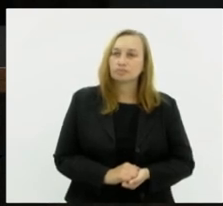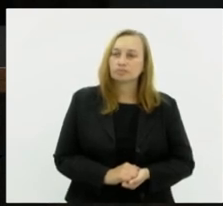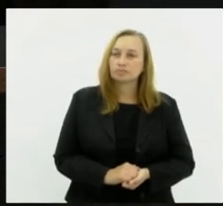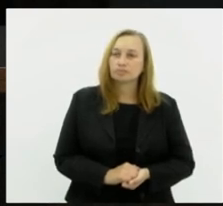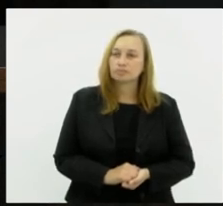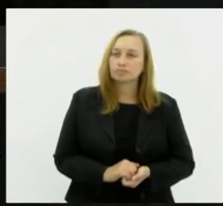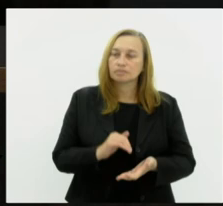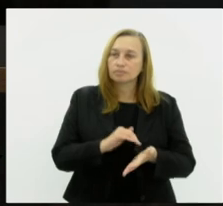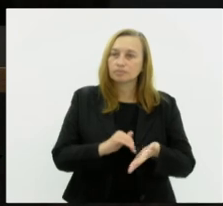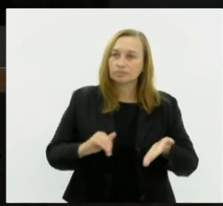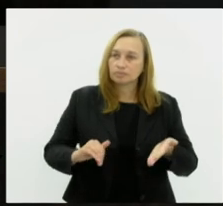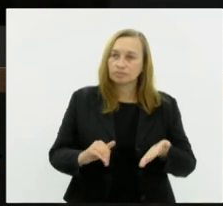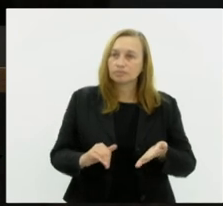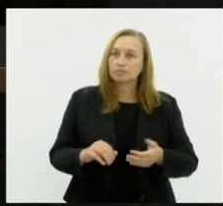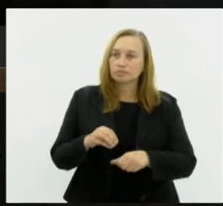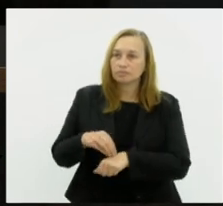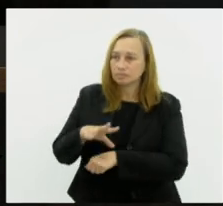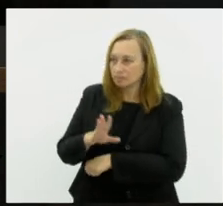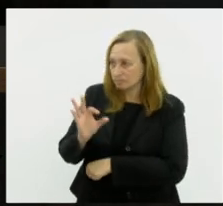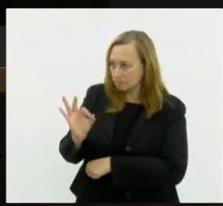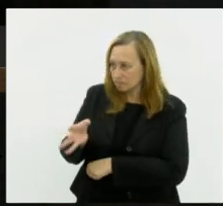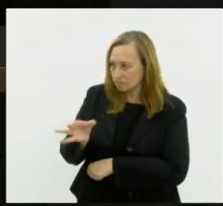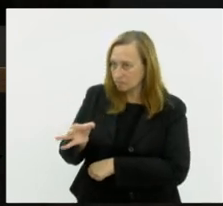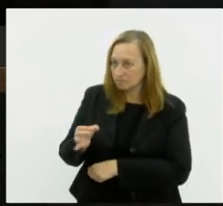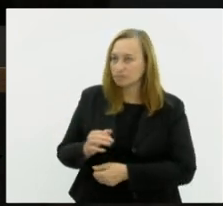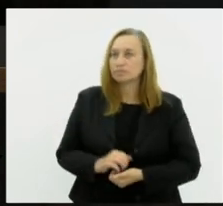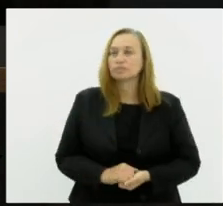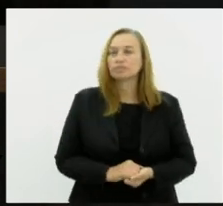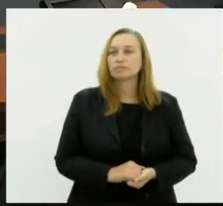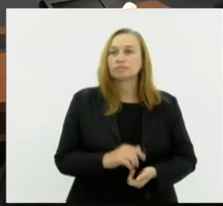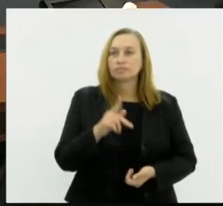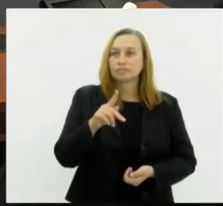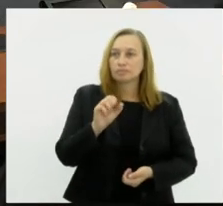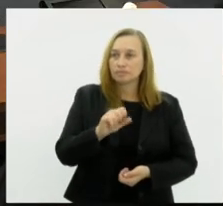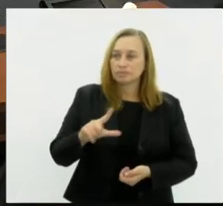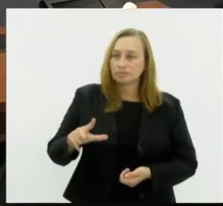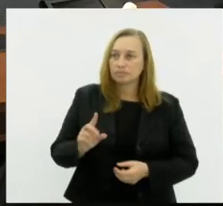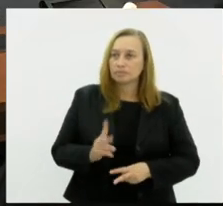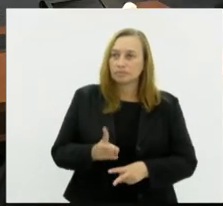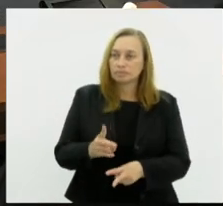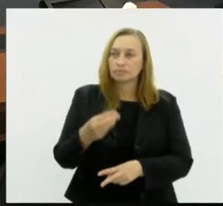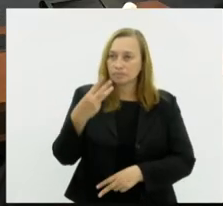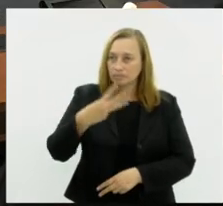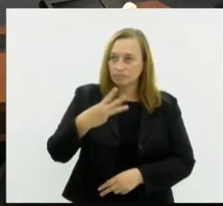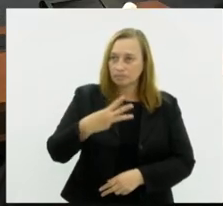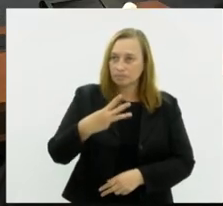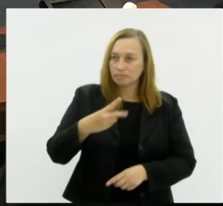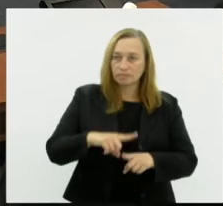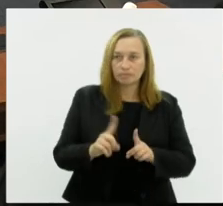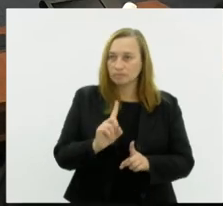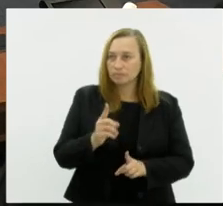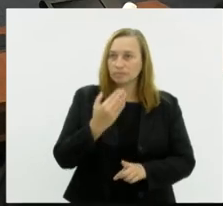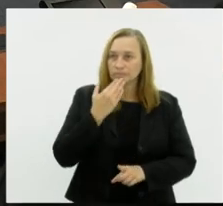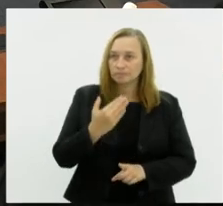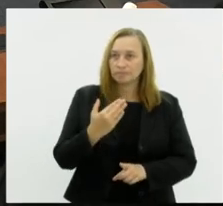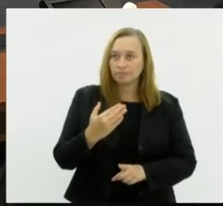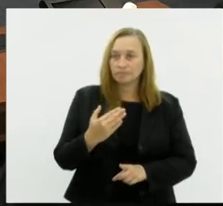pessoal retirou seus destaques, não é? O pessoal manteve da 3, mas não vão pedir